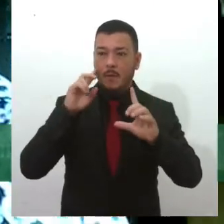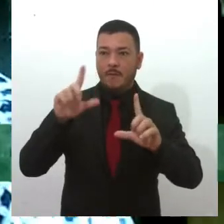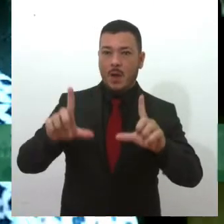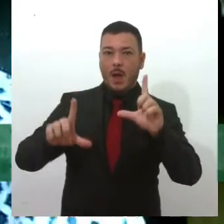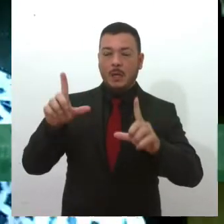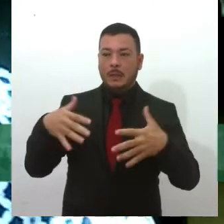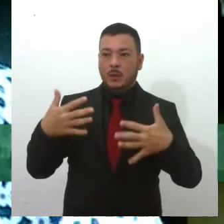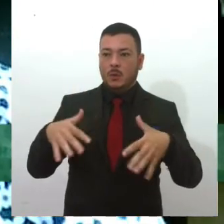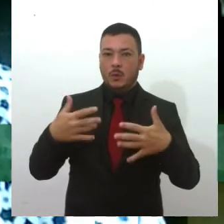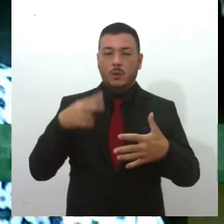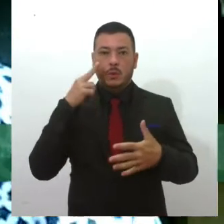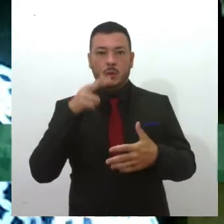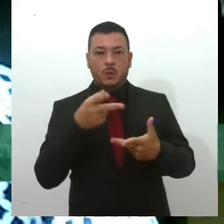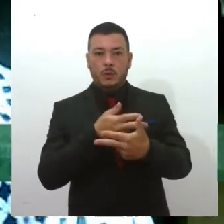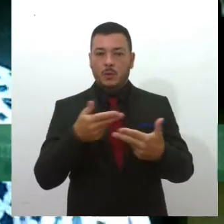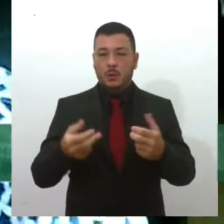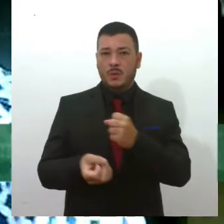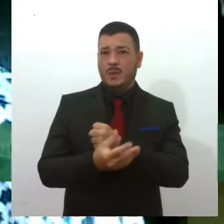né, de